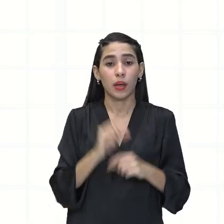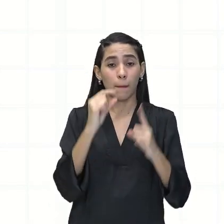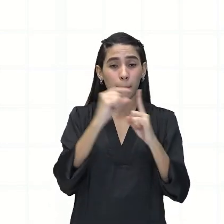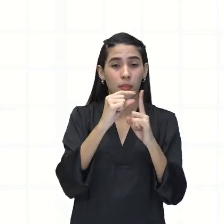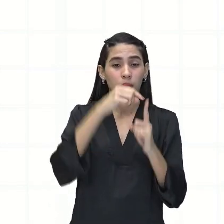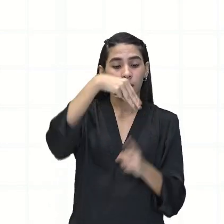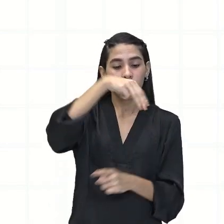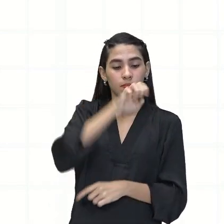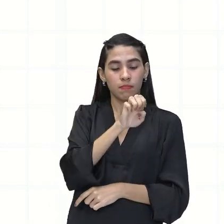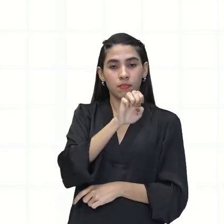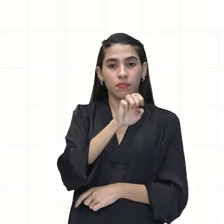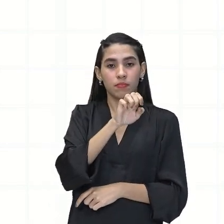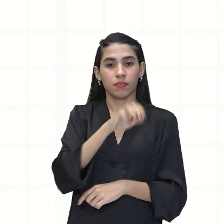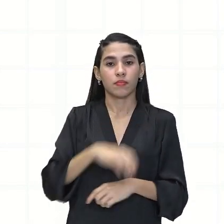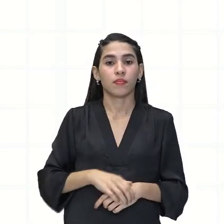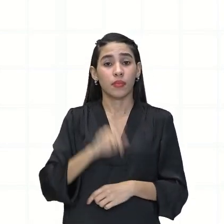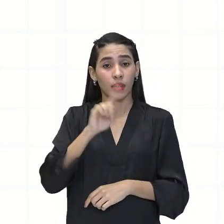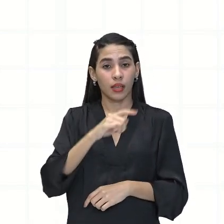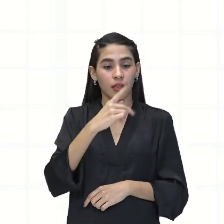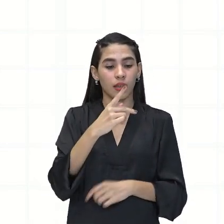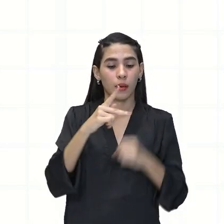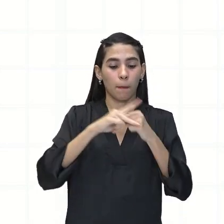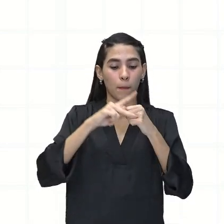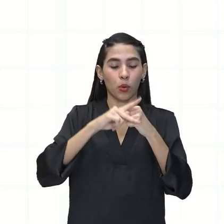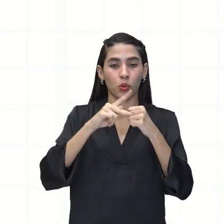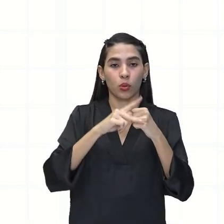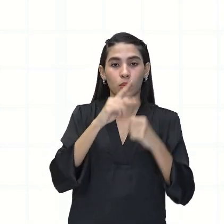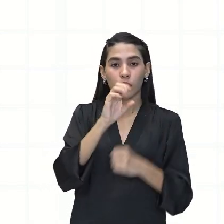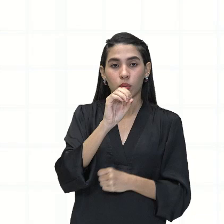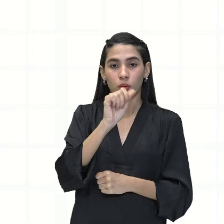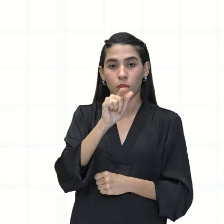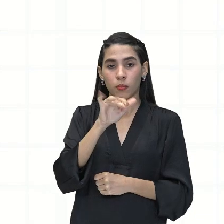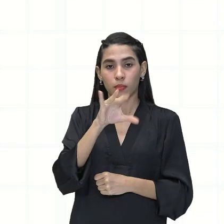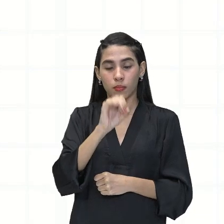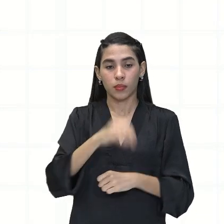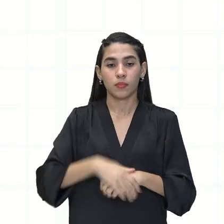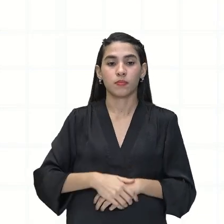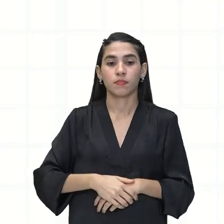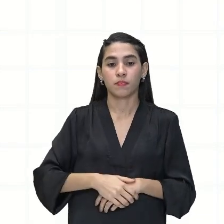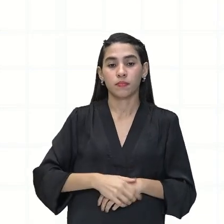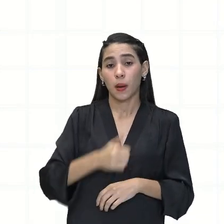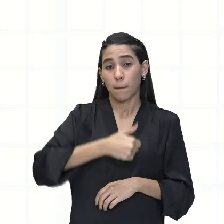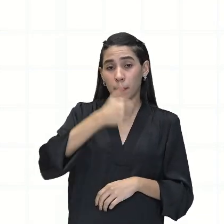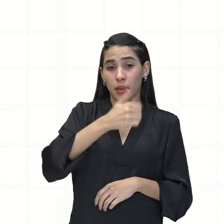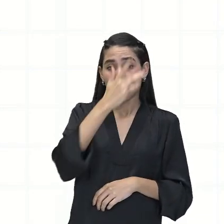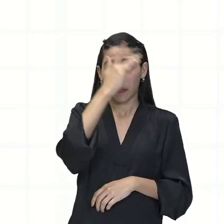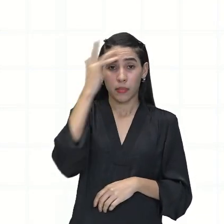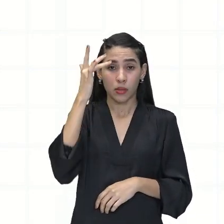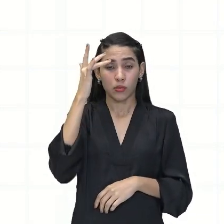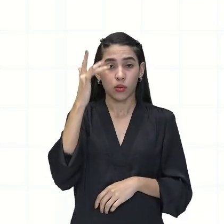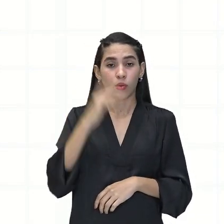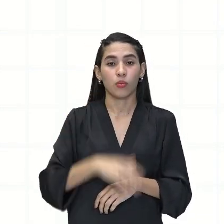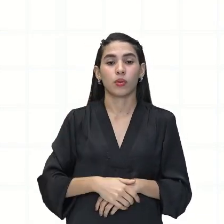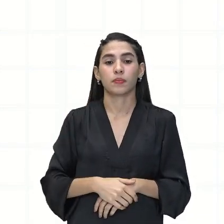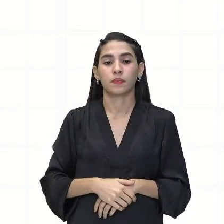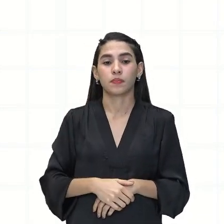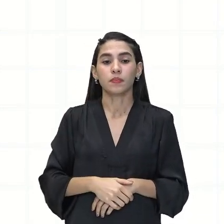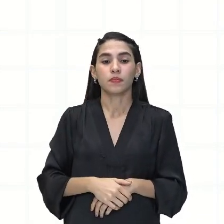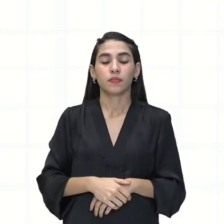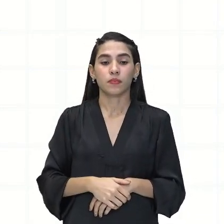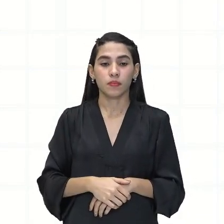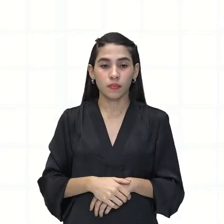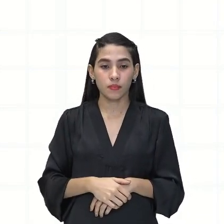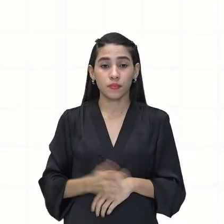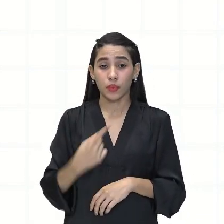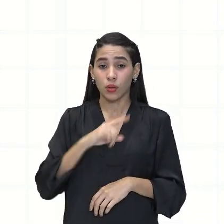é o quê? O pronome oblíquo, e o me representa lá a primeira pessoa do discurso, né? Que a gente já viu